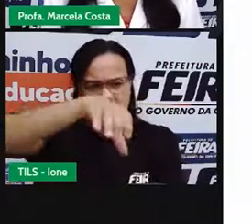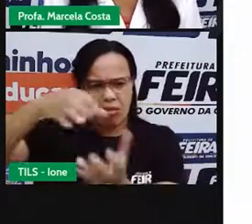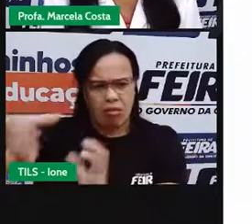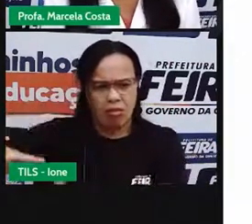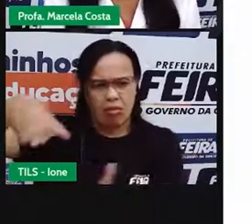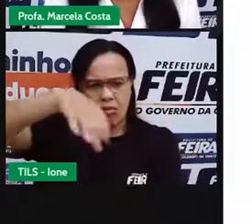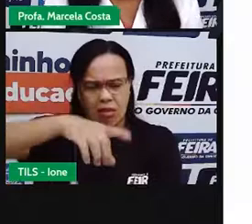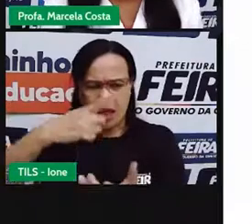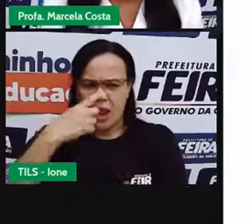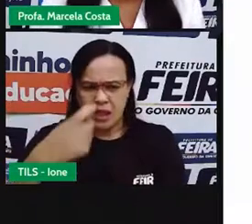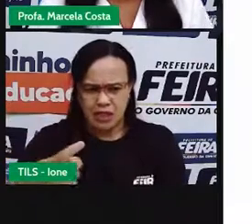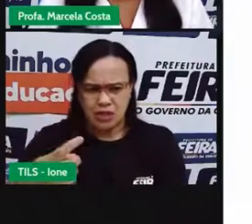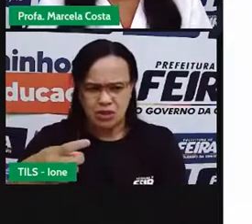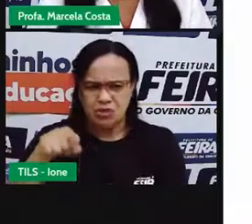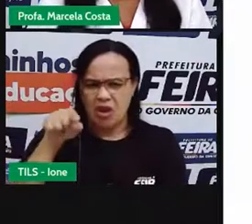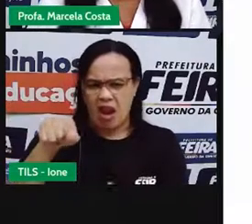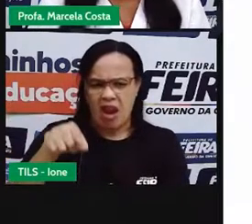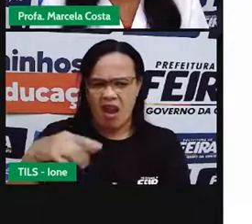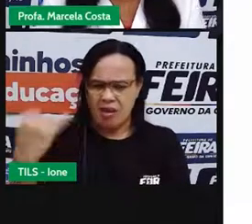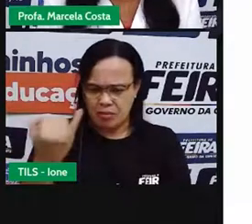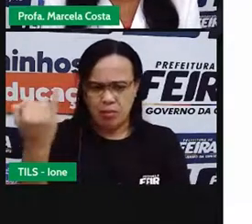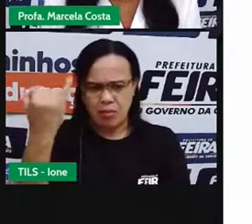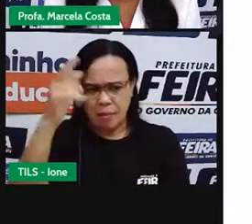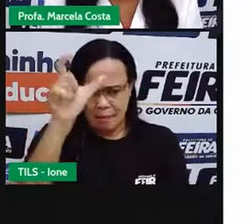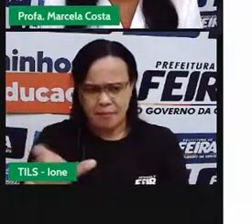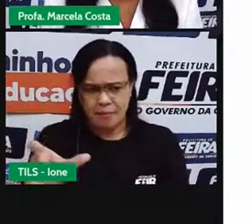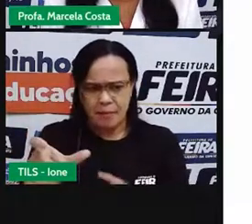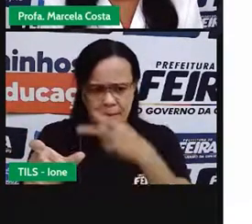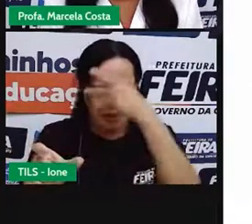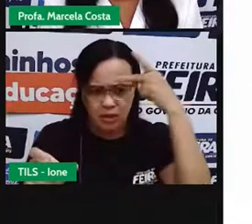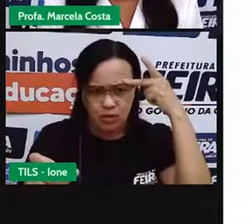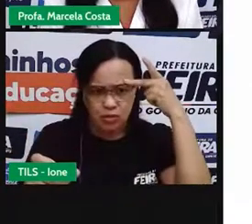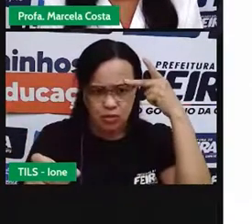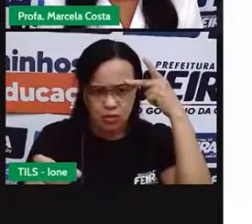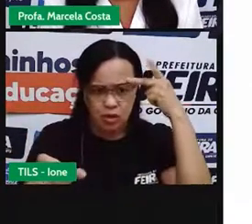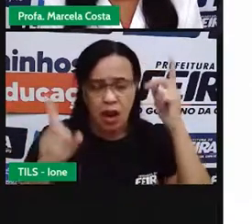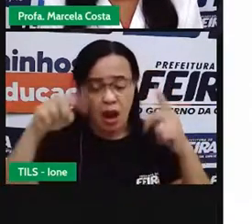profissão é importante para a nossa sociedade?